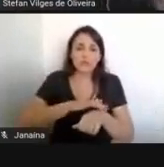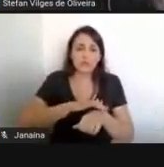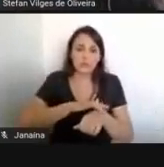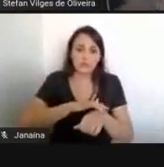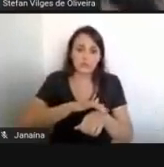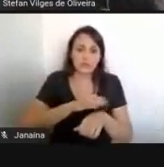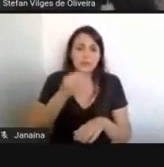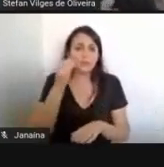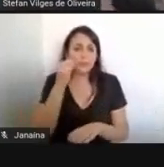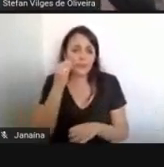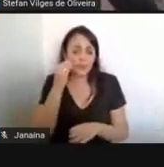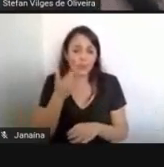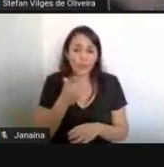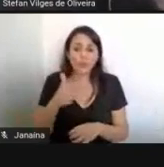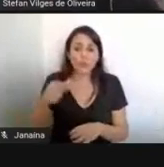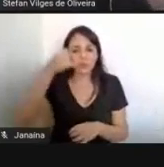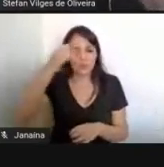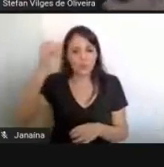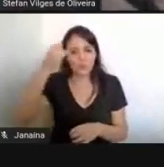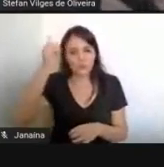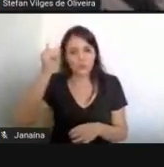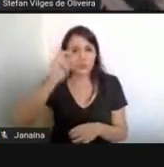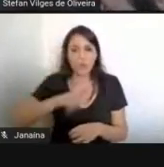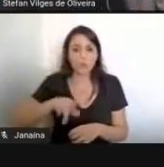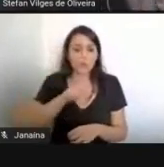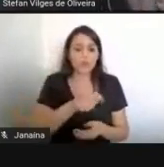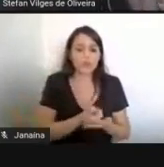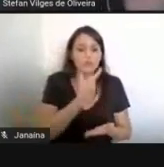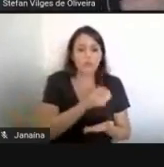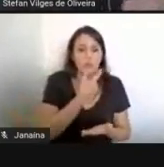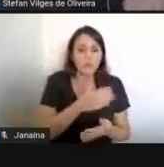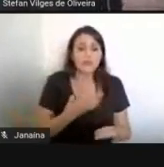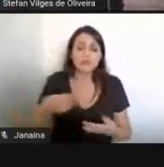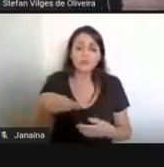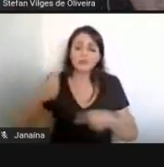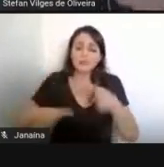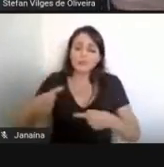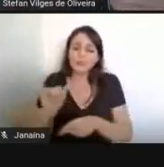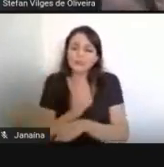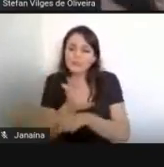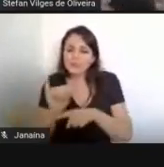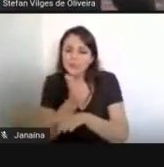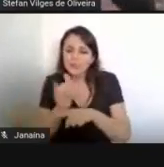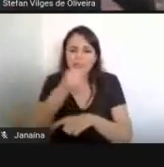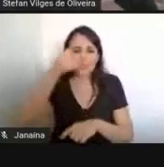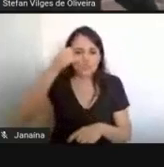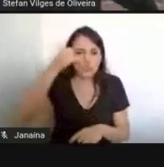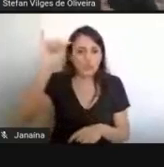não farmacológicas, como chamamos, e nesse sentido tem se discutido as estratégias de